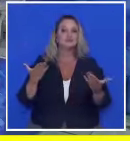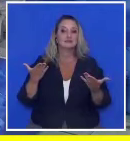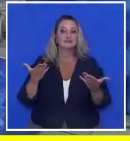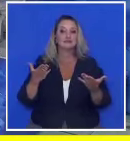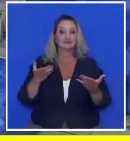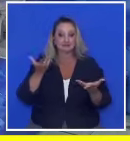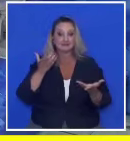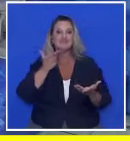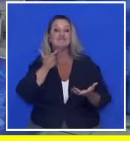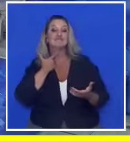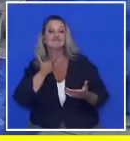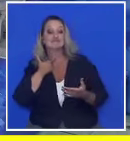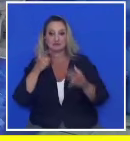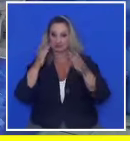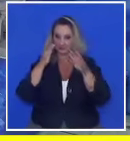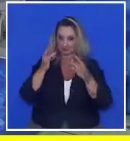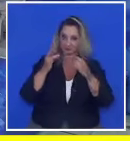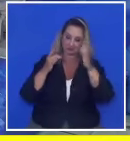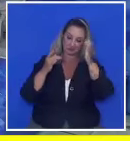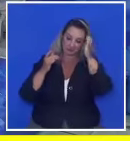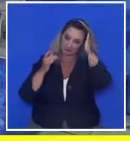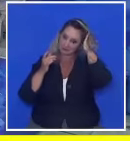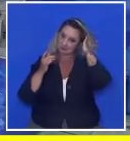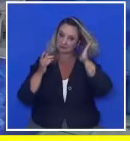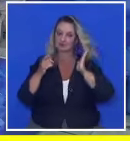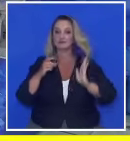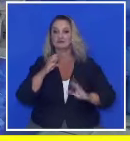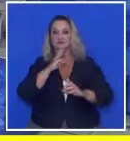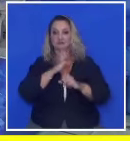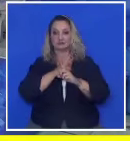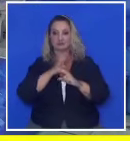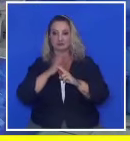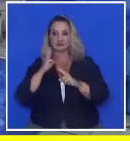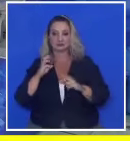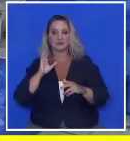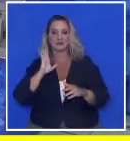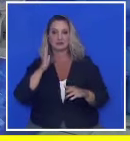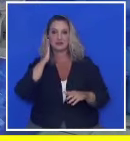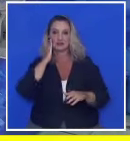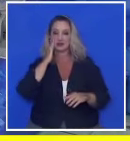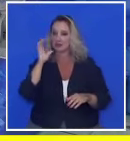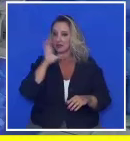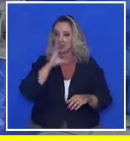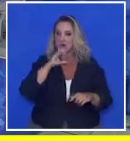o que você esperava? Fique atento então ao site da Caixa, pois em breve você já poderá